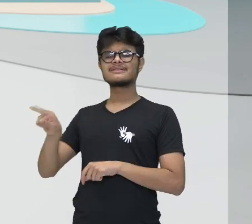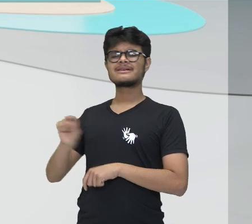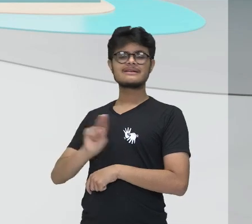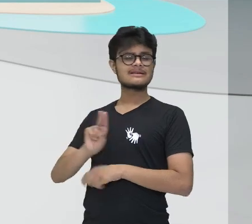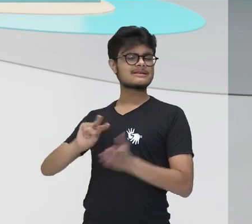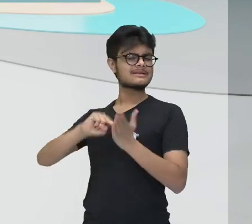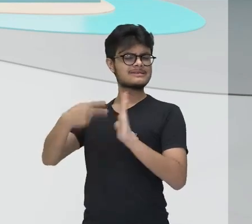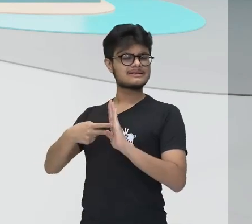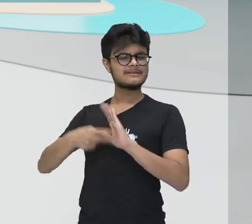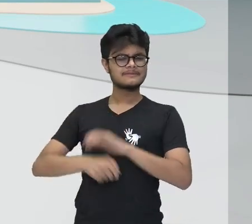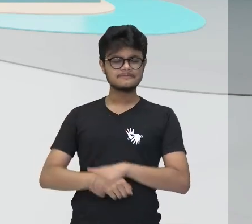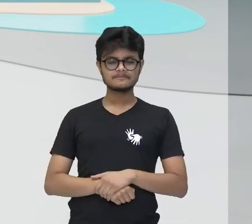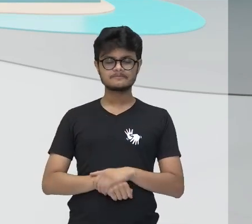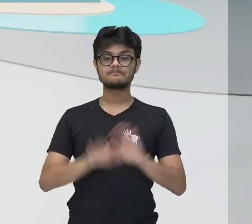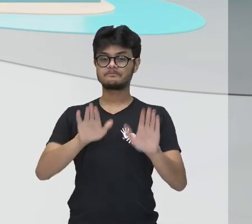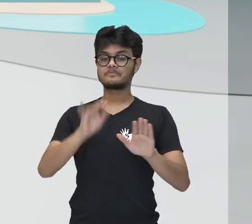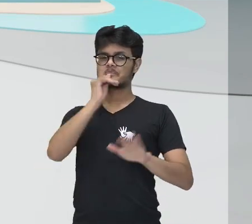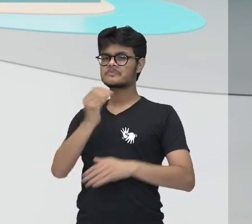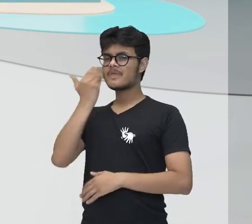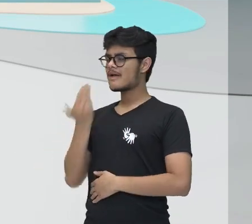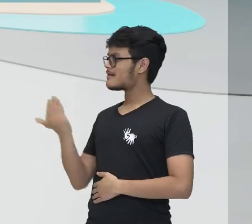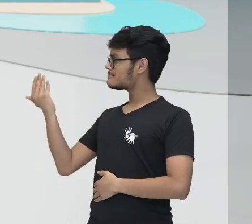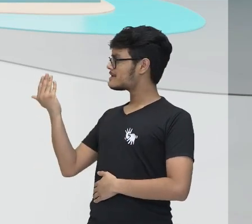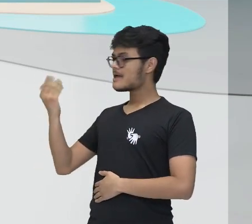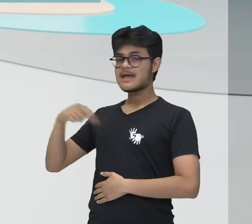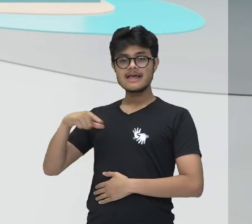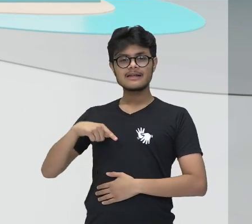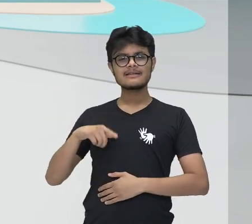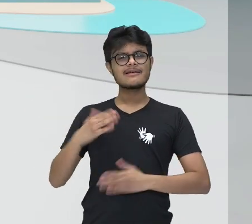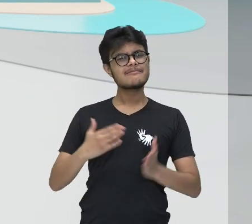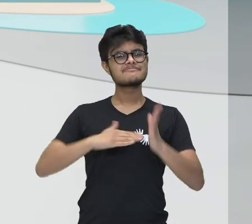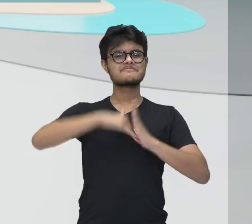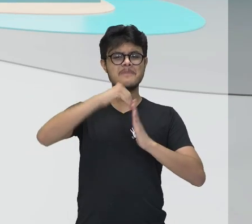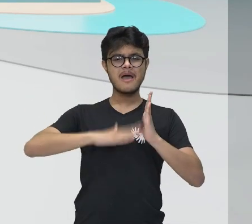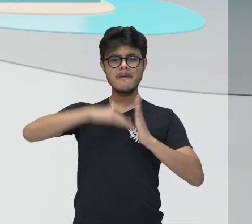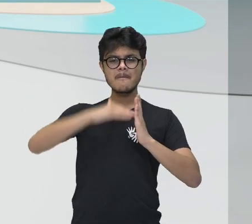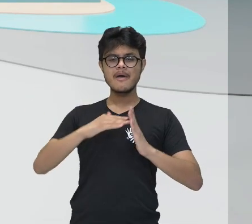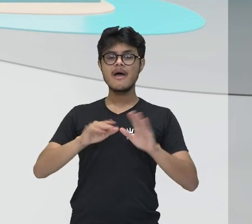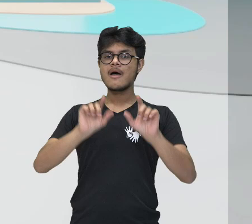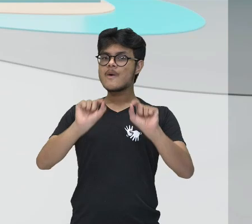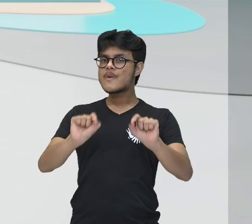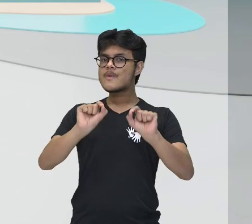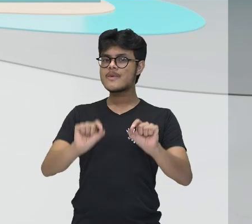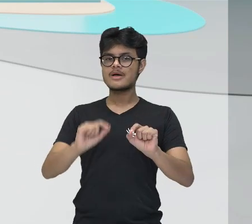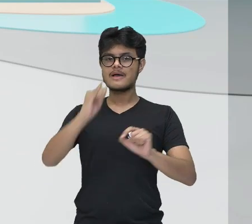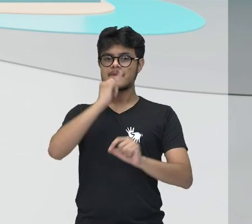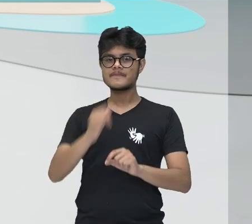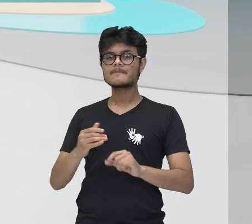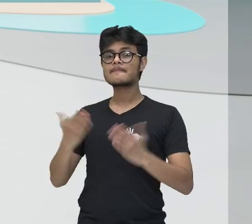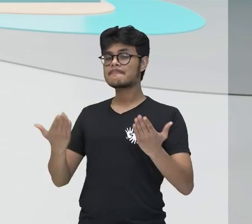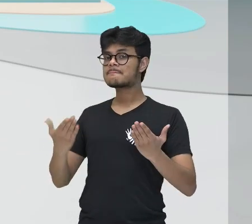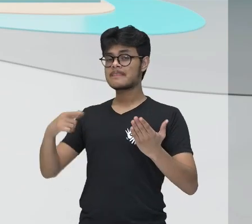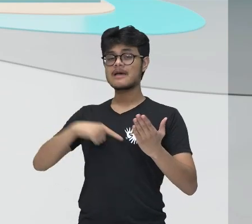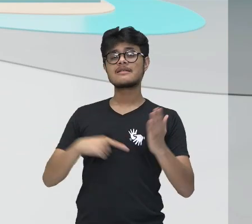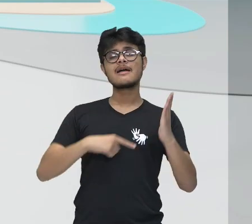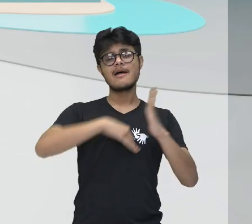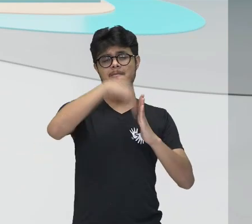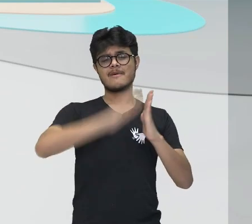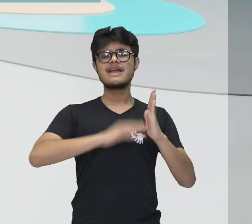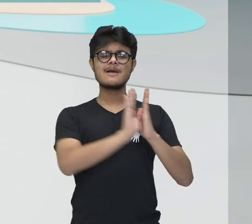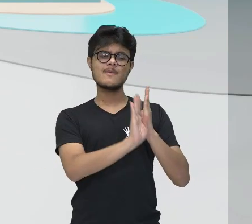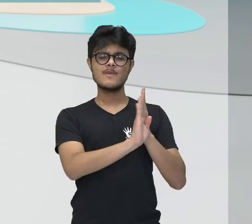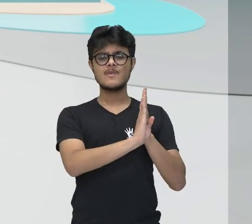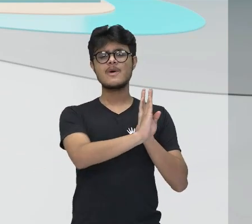pintura rupestre? Como vocês sabem, é uma pintura que foi feita na parede das